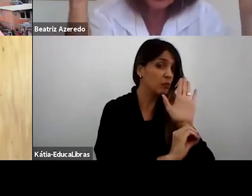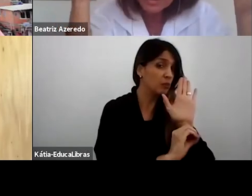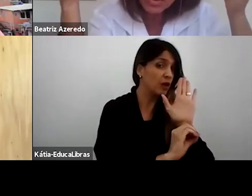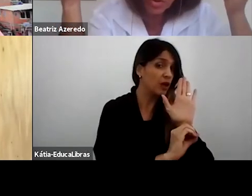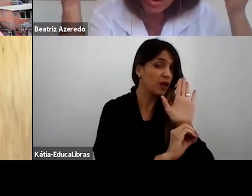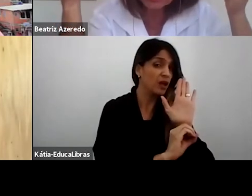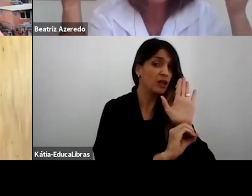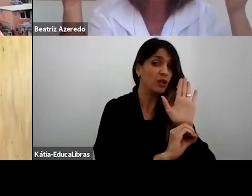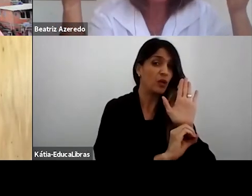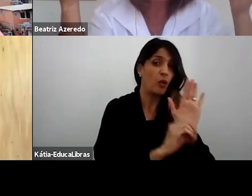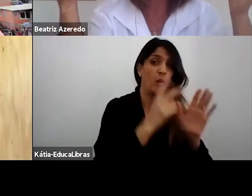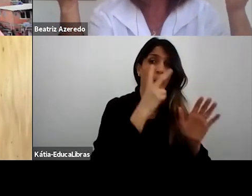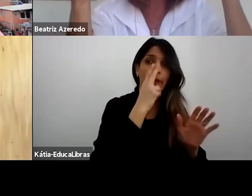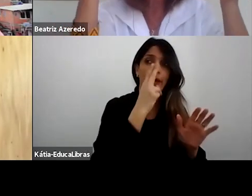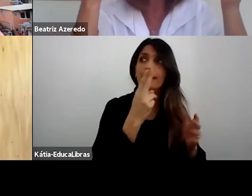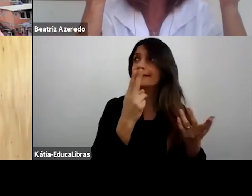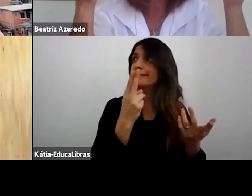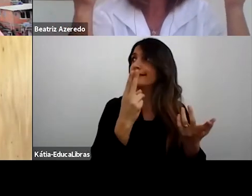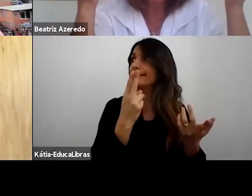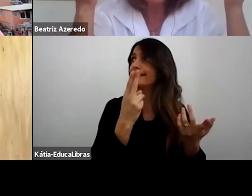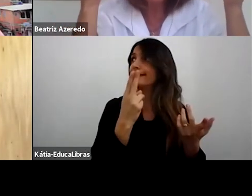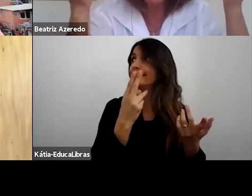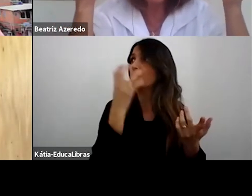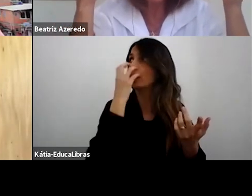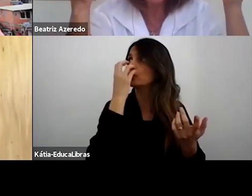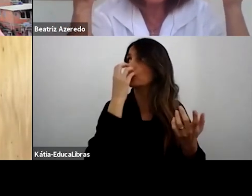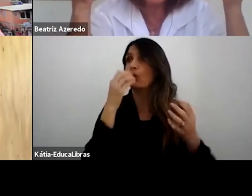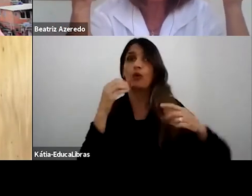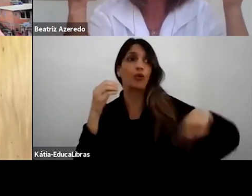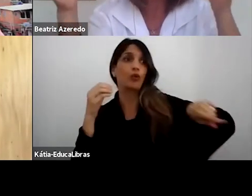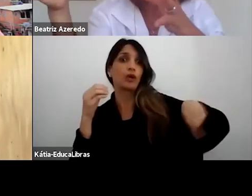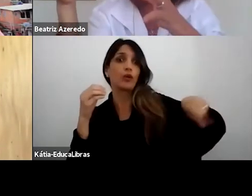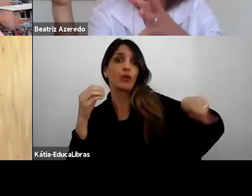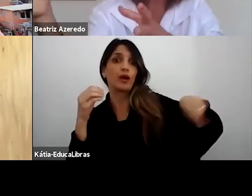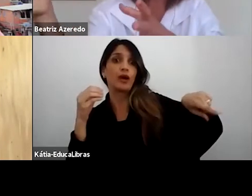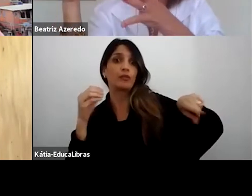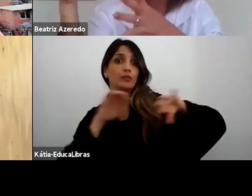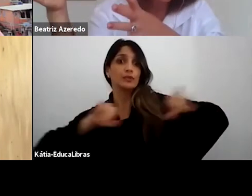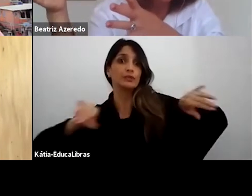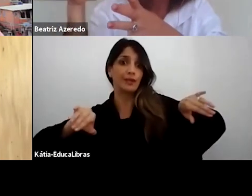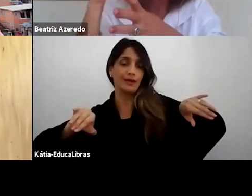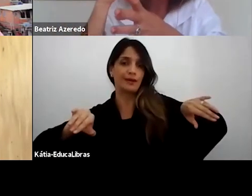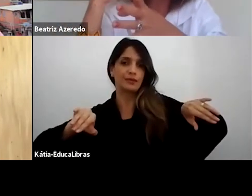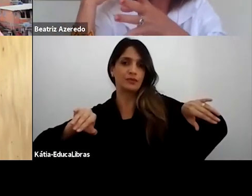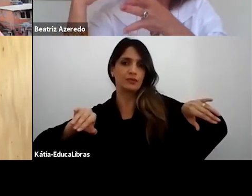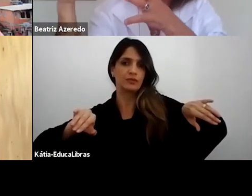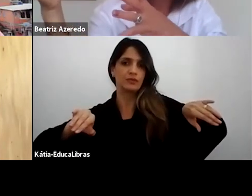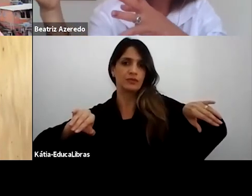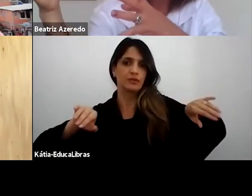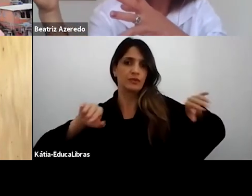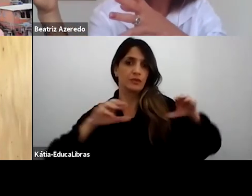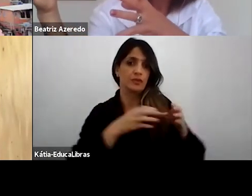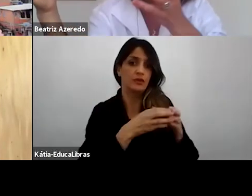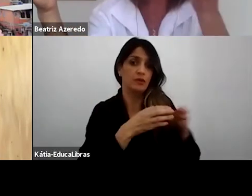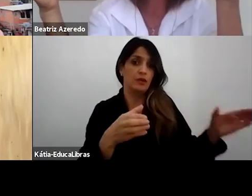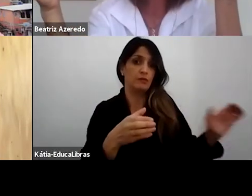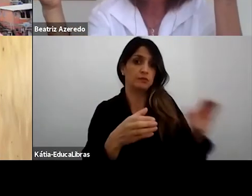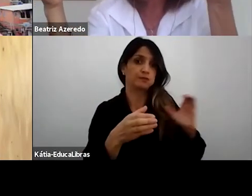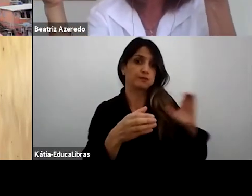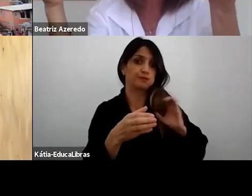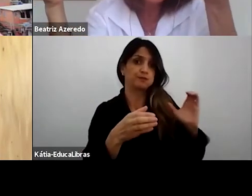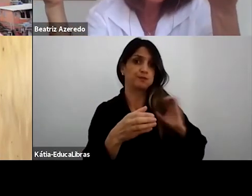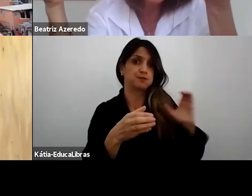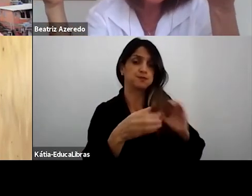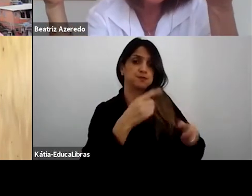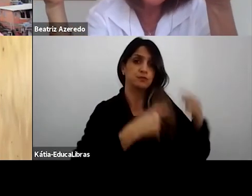rabo abanando o cachorro, né? Então, se a gente não olha para o lado de cá, do ponto de vista do grande volume de recursos para a política pública,